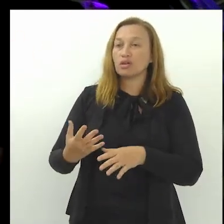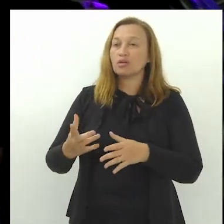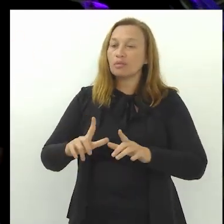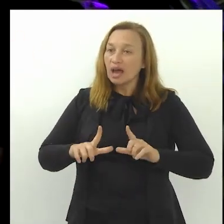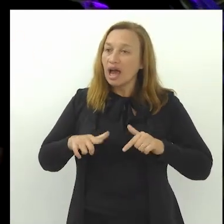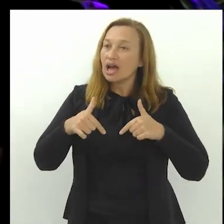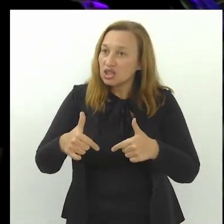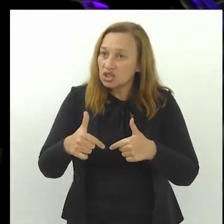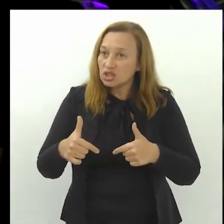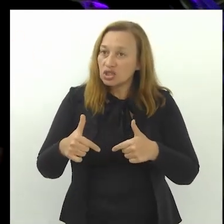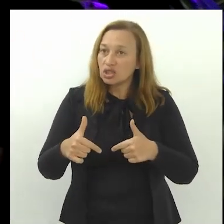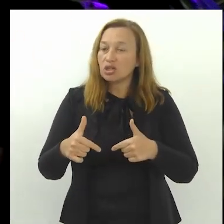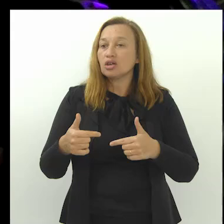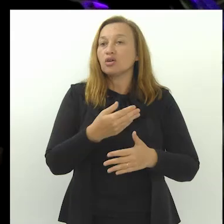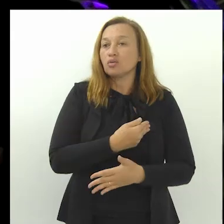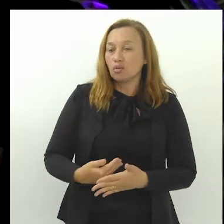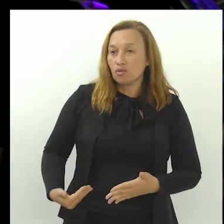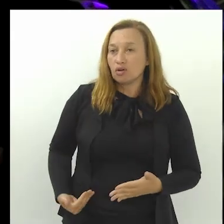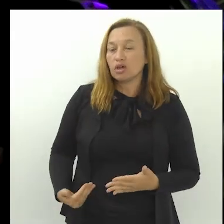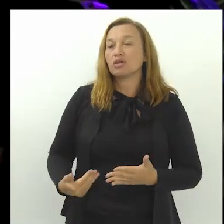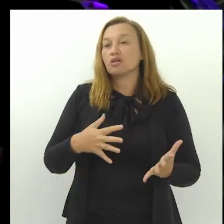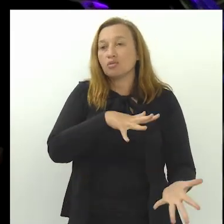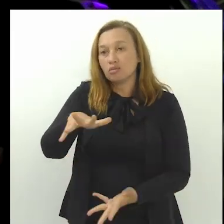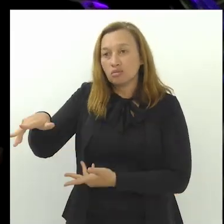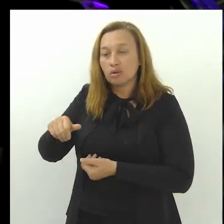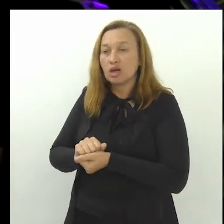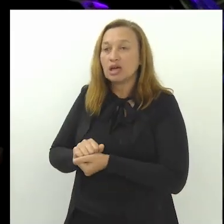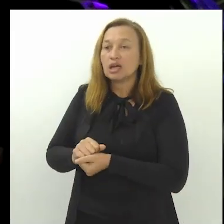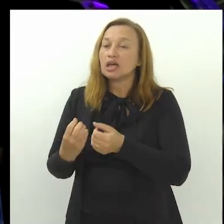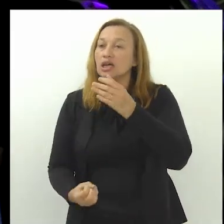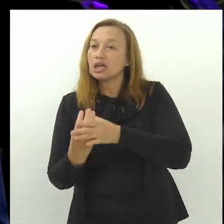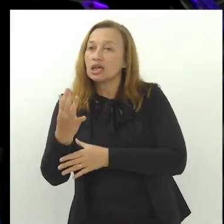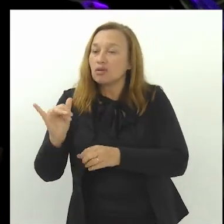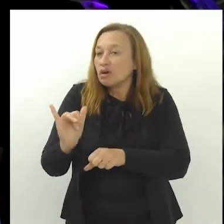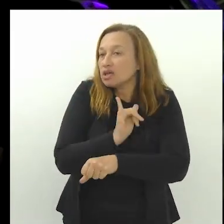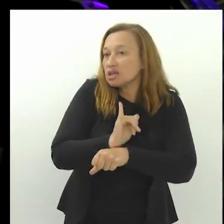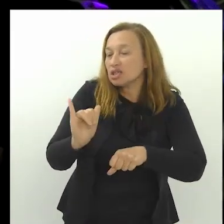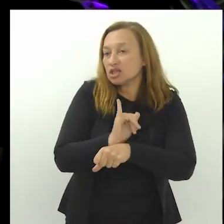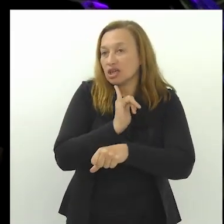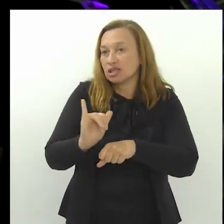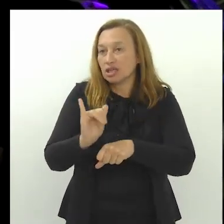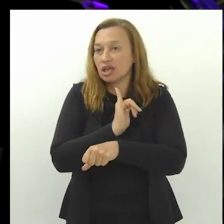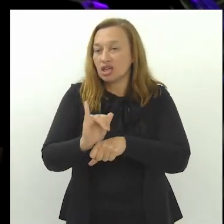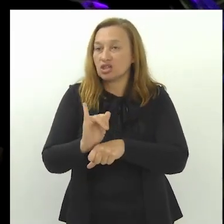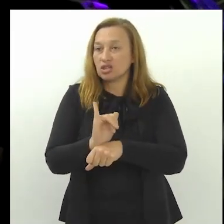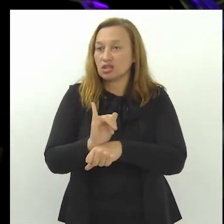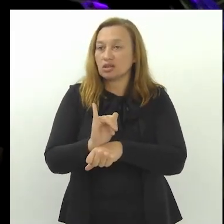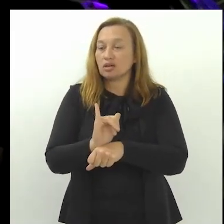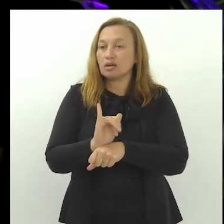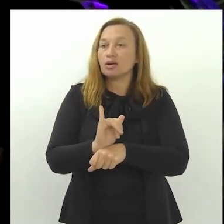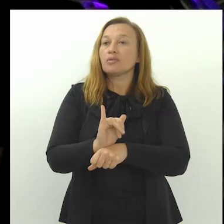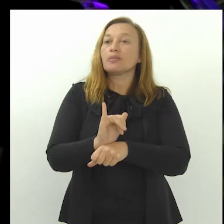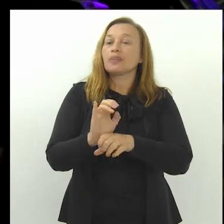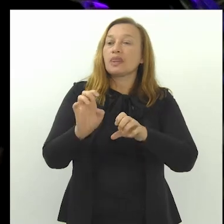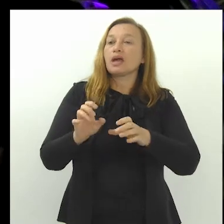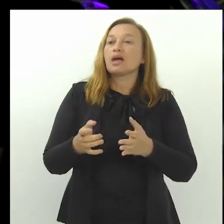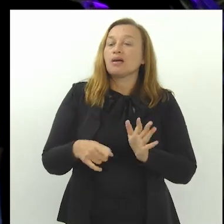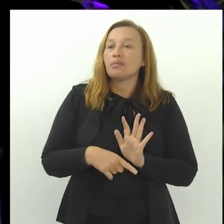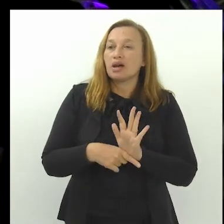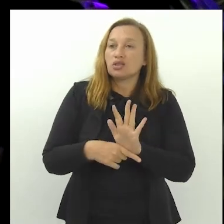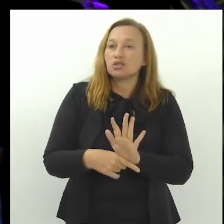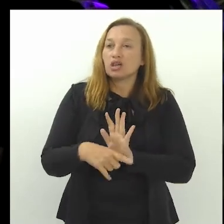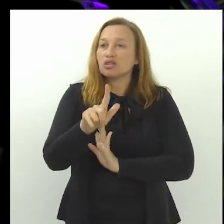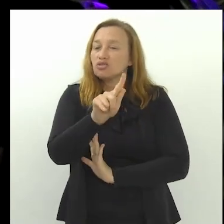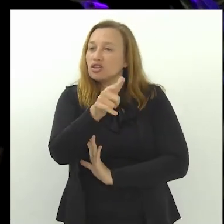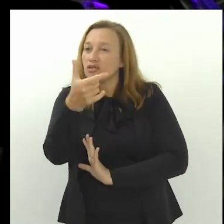ali que está aberto para essa multilateralidade, para essa governança global, o importante é que ele crie as estruturas. A partir do momento que a estrutura está criada, como, por